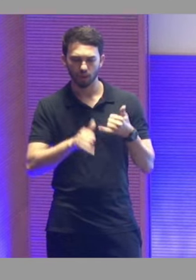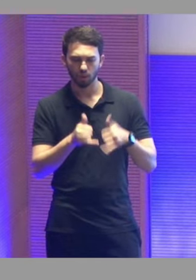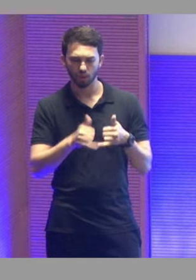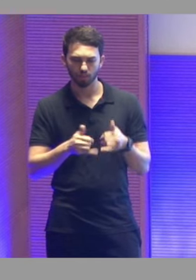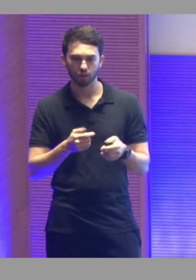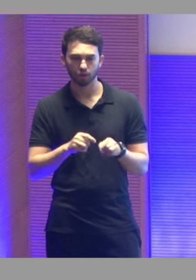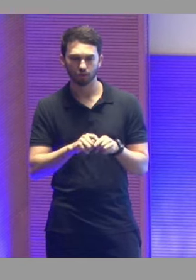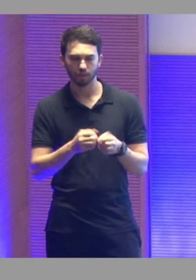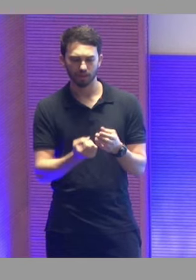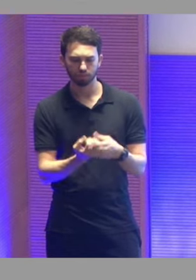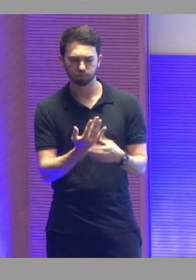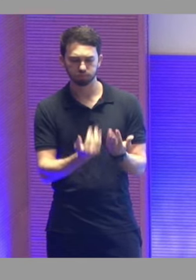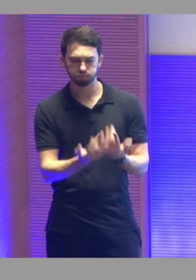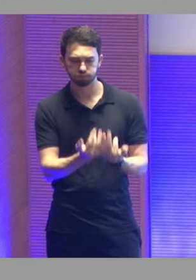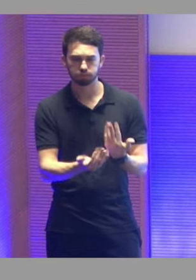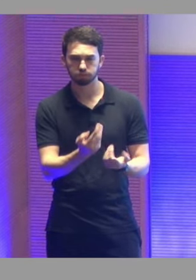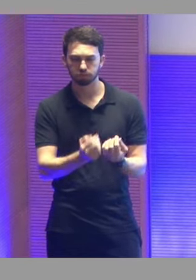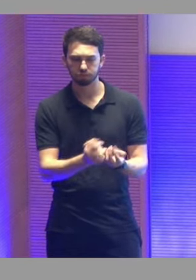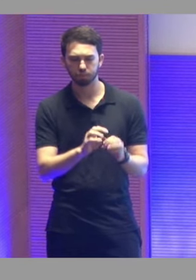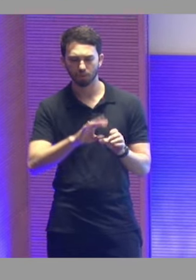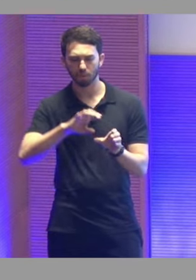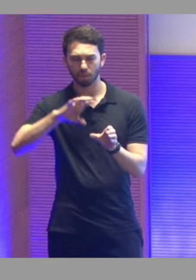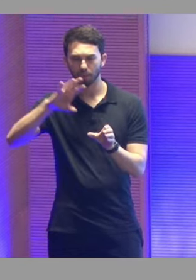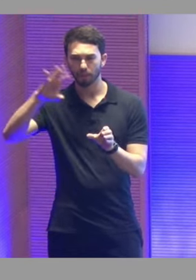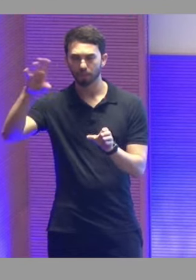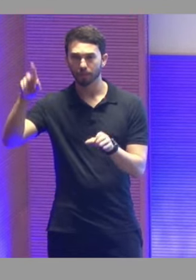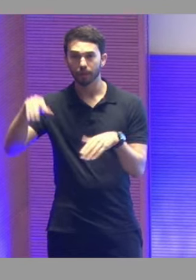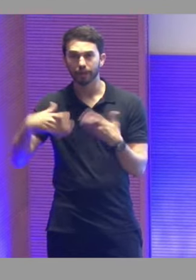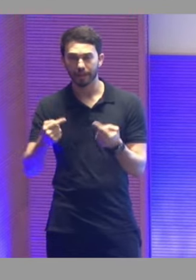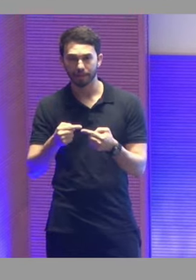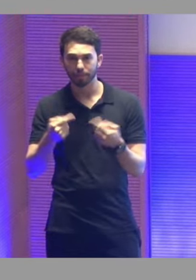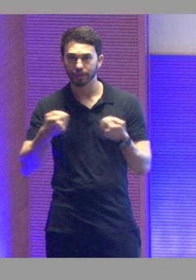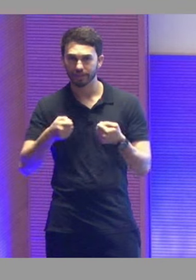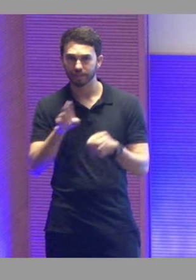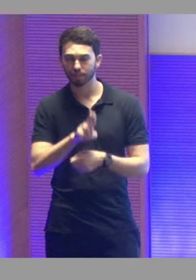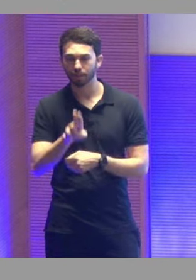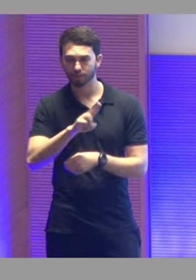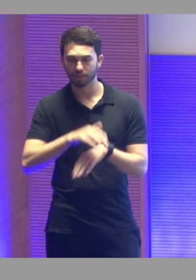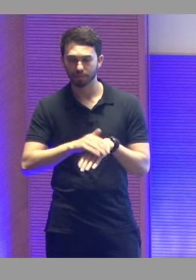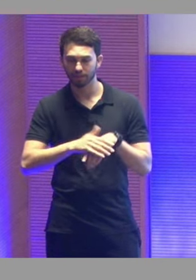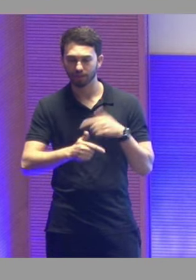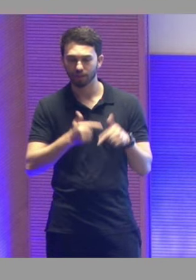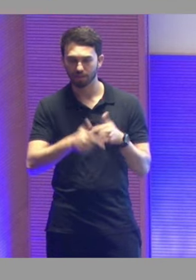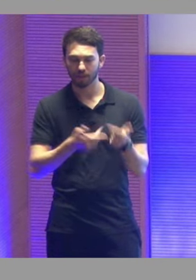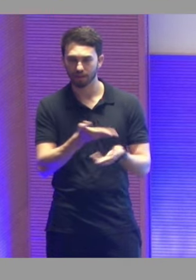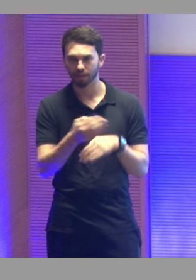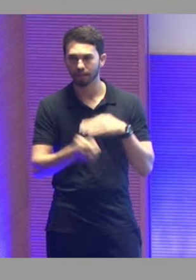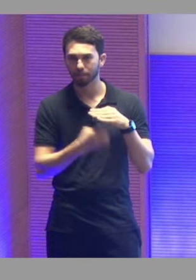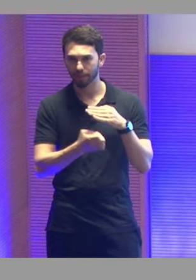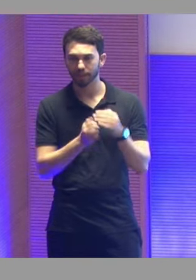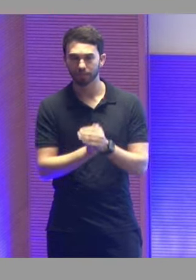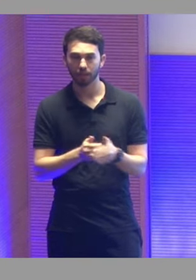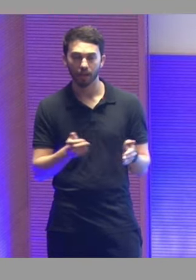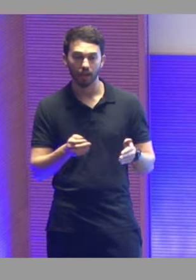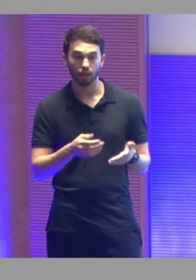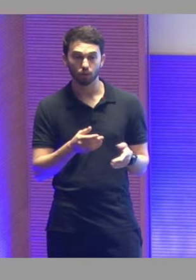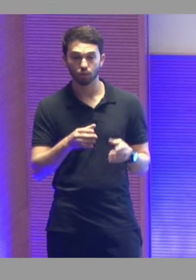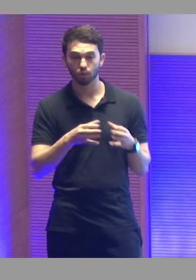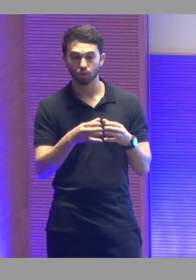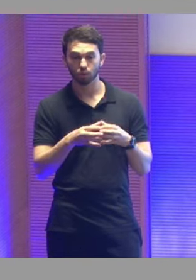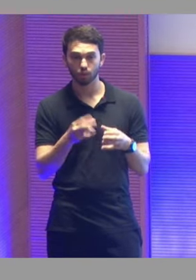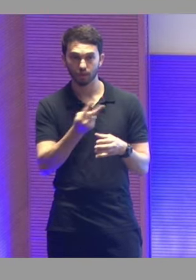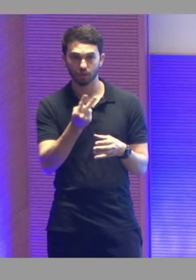para geração de energia para atender as demandas energéticas da das organizações a segunda categoria que a gente destaca é a categoria de